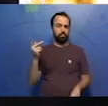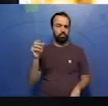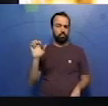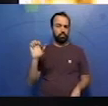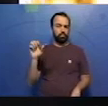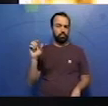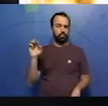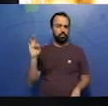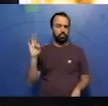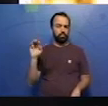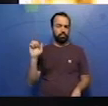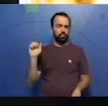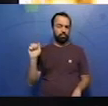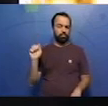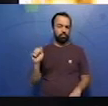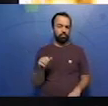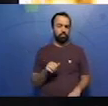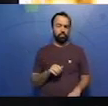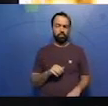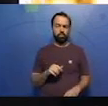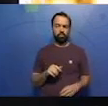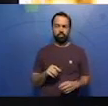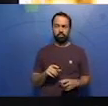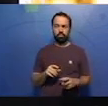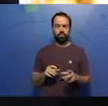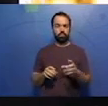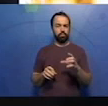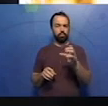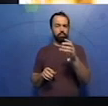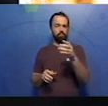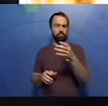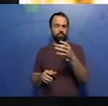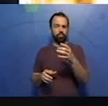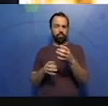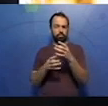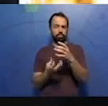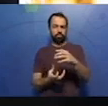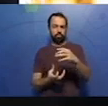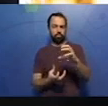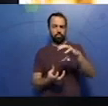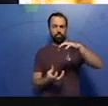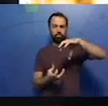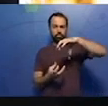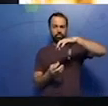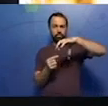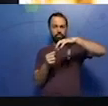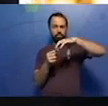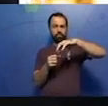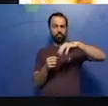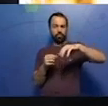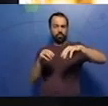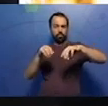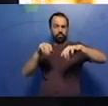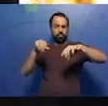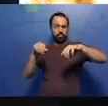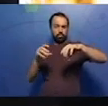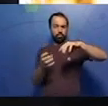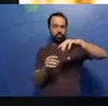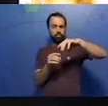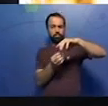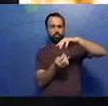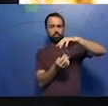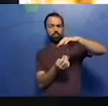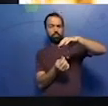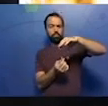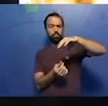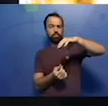dois recipientes transparentes que deixam passar determinada quantidade de areia de um para o outro